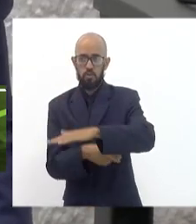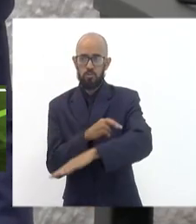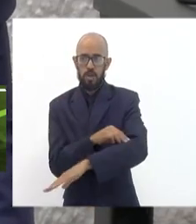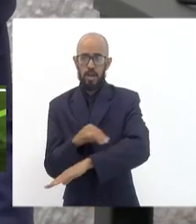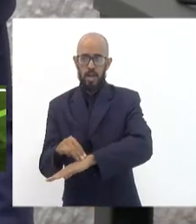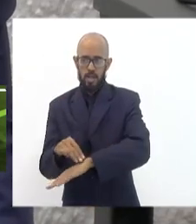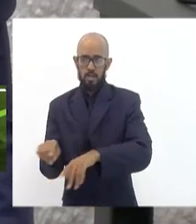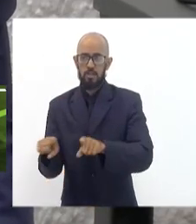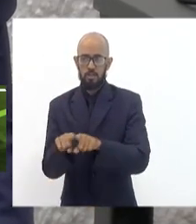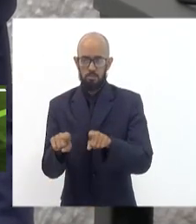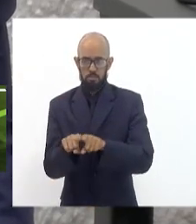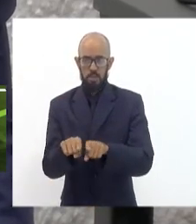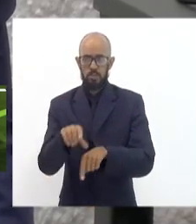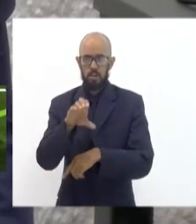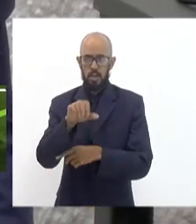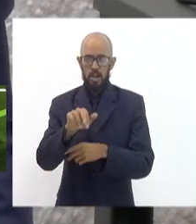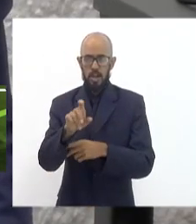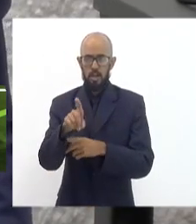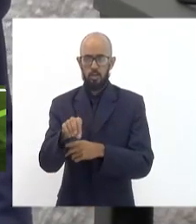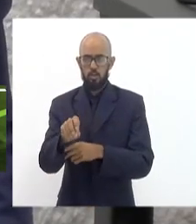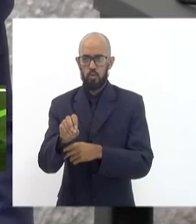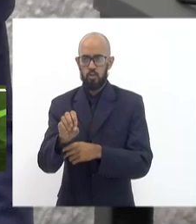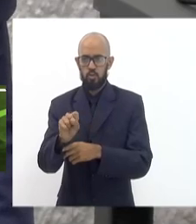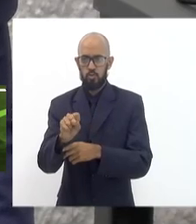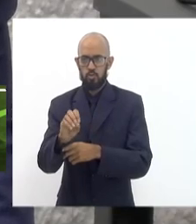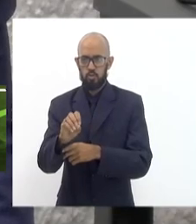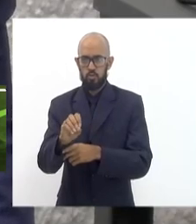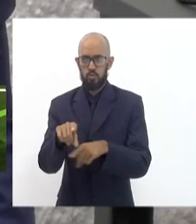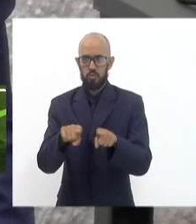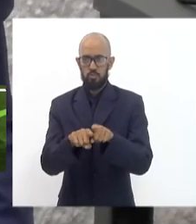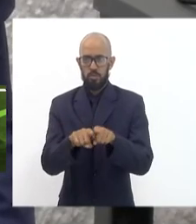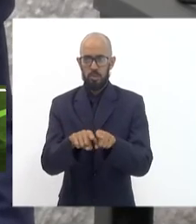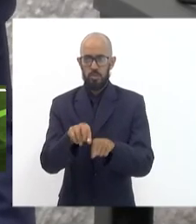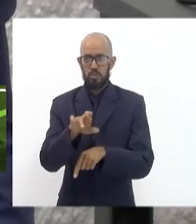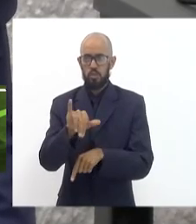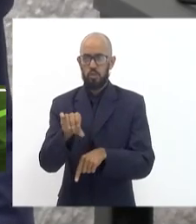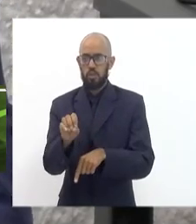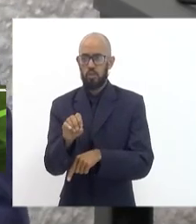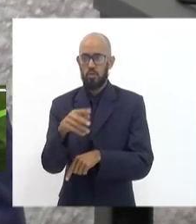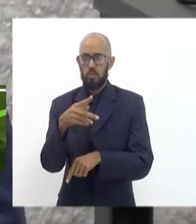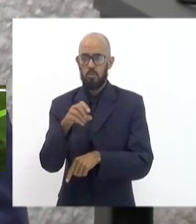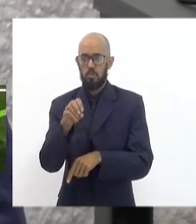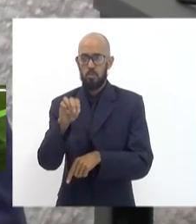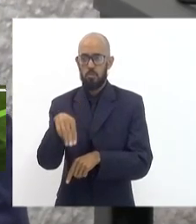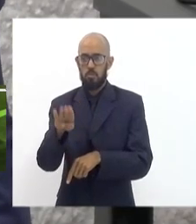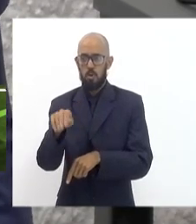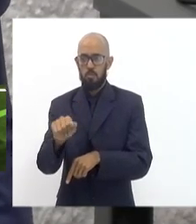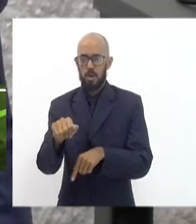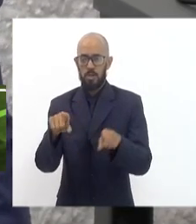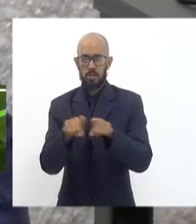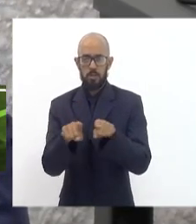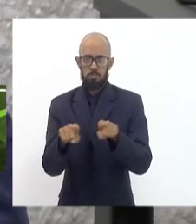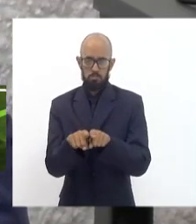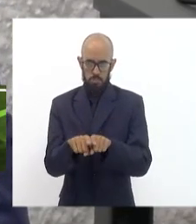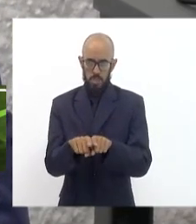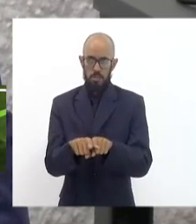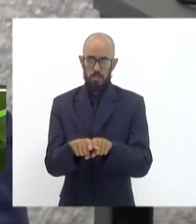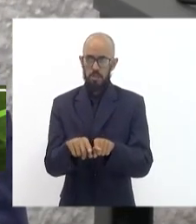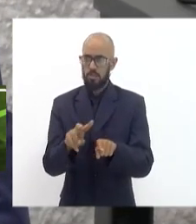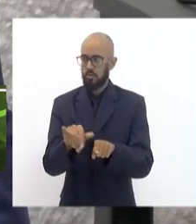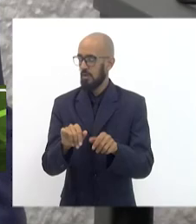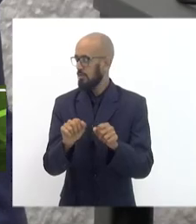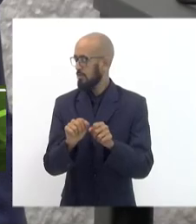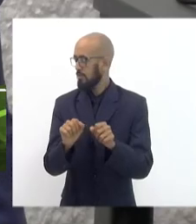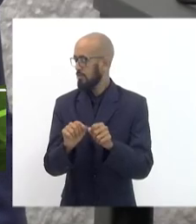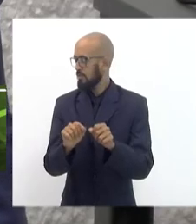isso até a ponte Cardoso Moreira estudante a ponte sobre o Rio Pomba em Porciúncula ela é estruturante nós vamos fazer